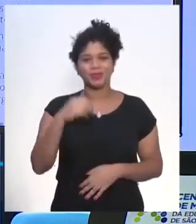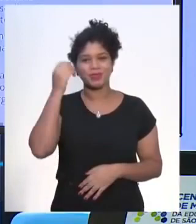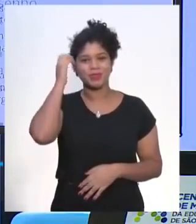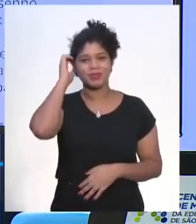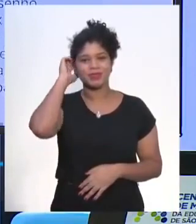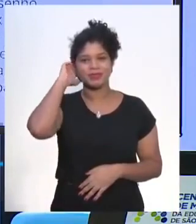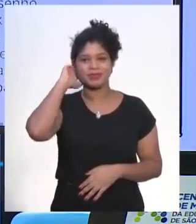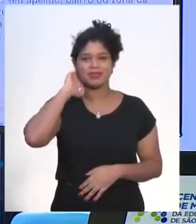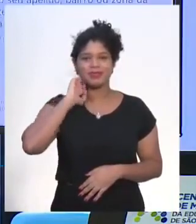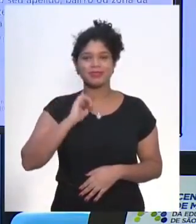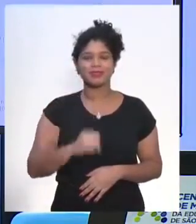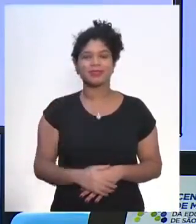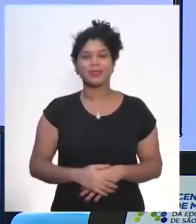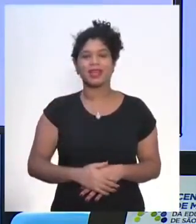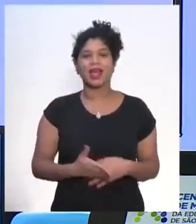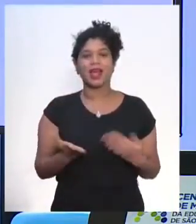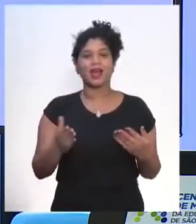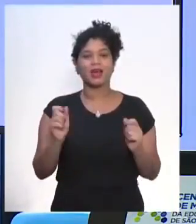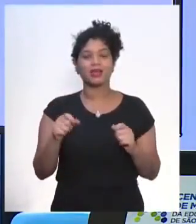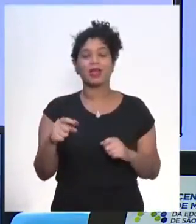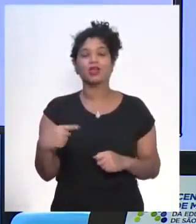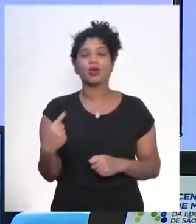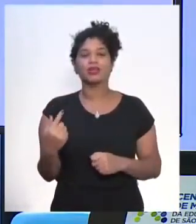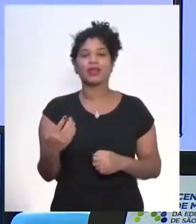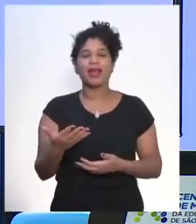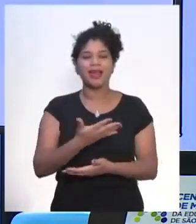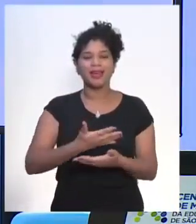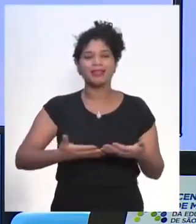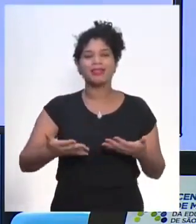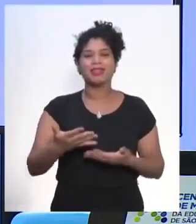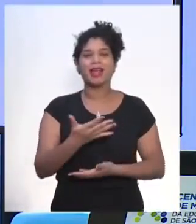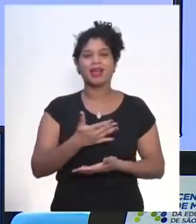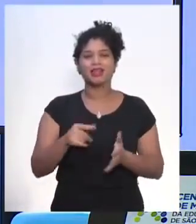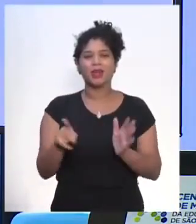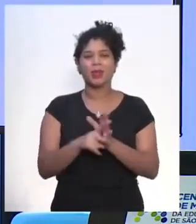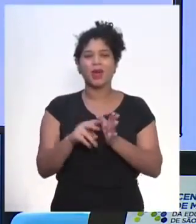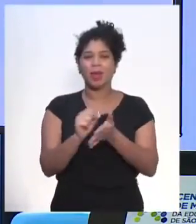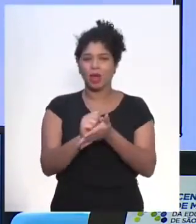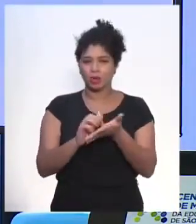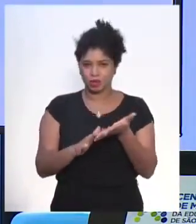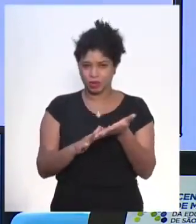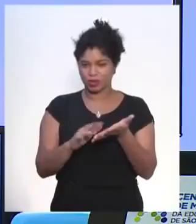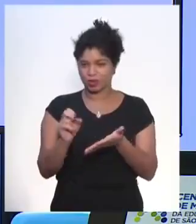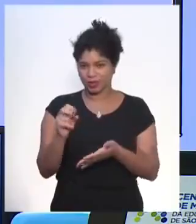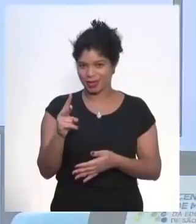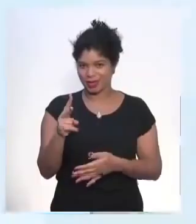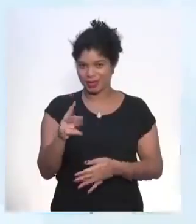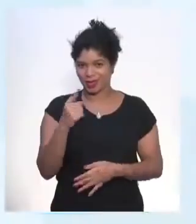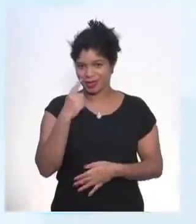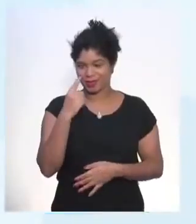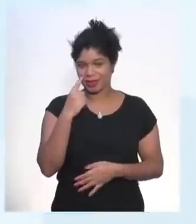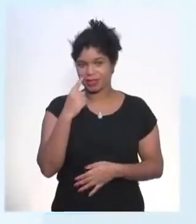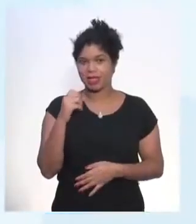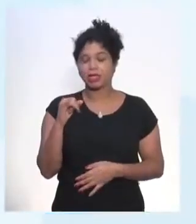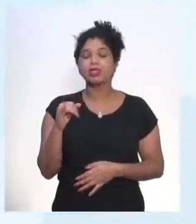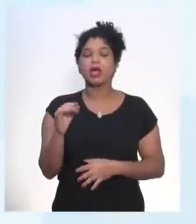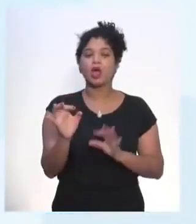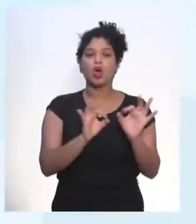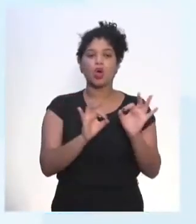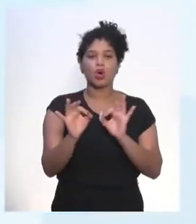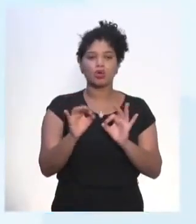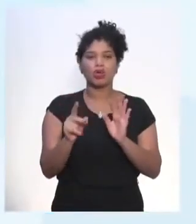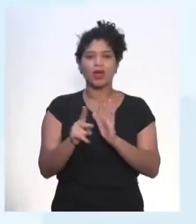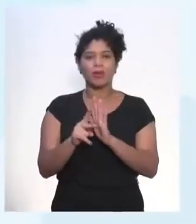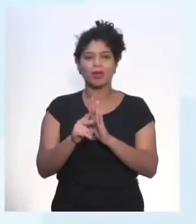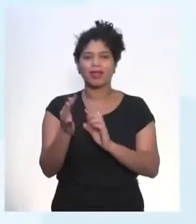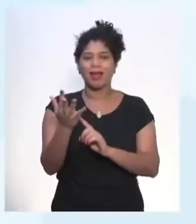E, gente, agora, para que a gente interaja um pouquinho mais, vamos fazer uma pequena interação pelo chat, tá? A estética no cotidiano da